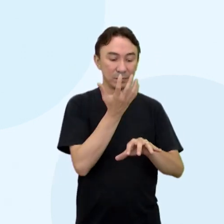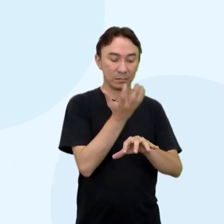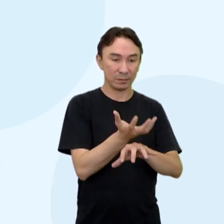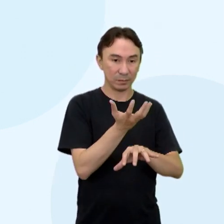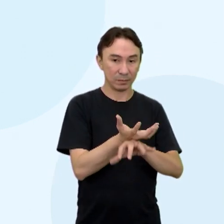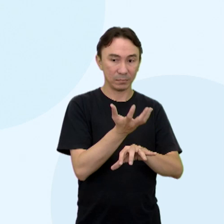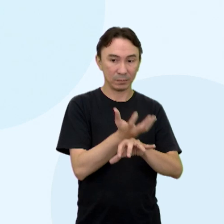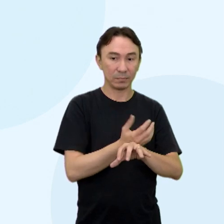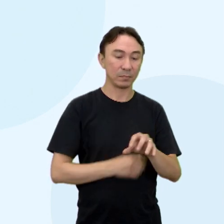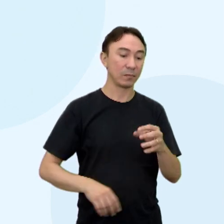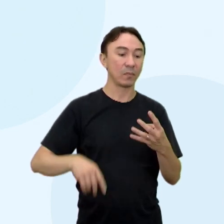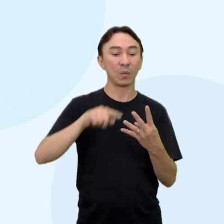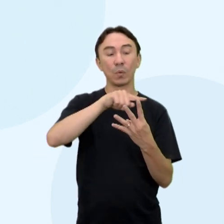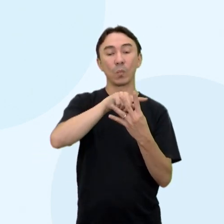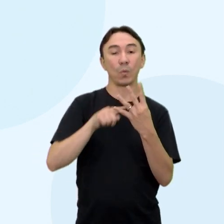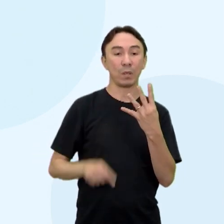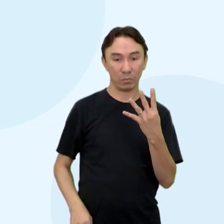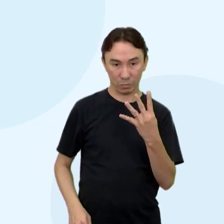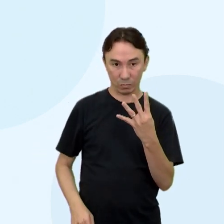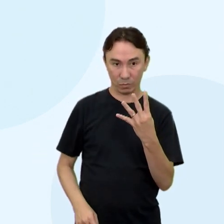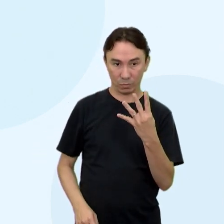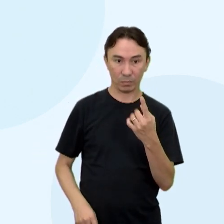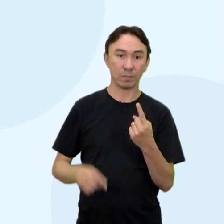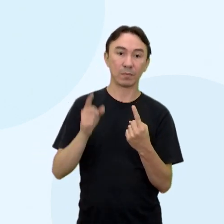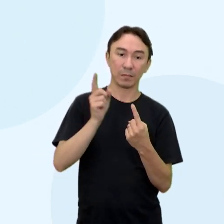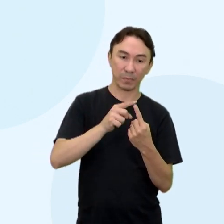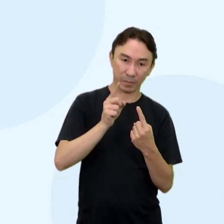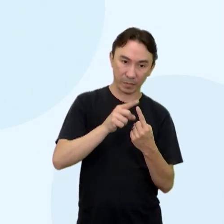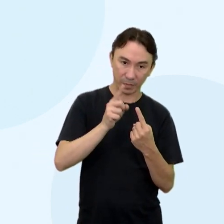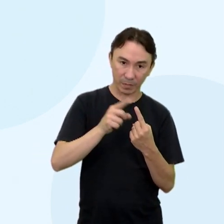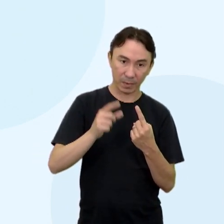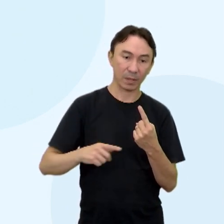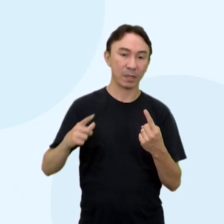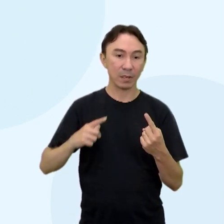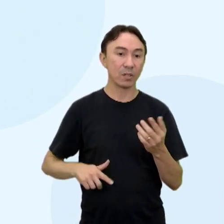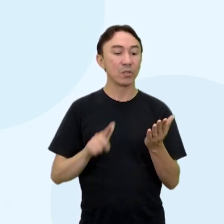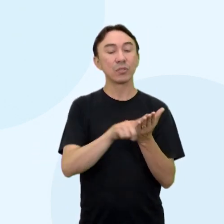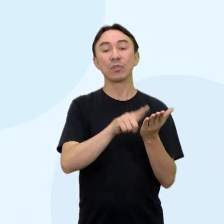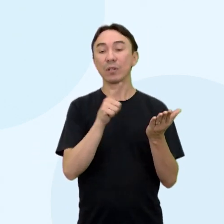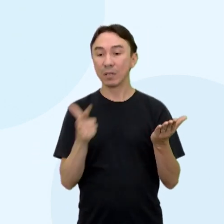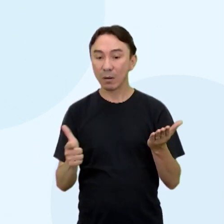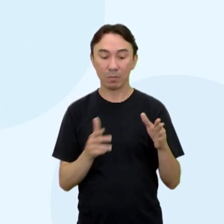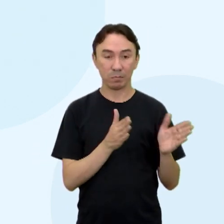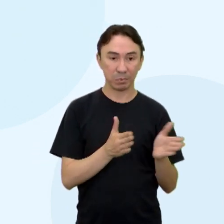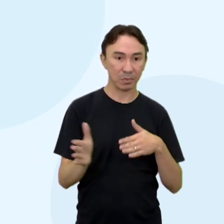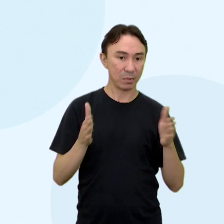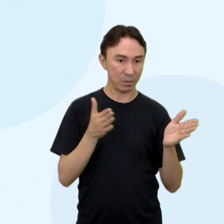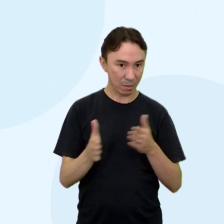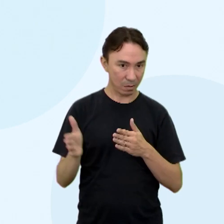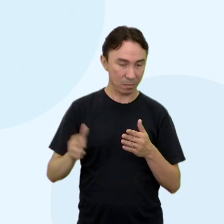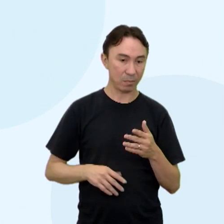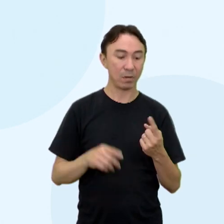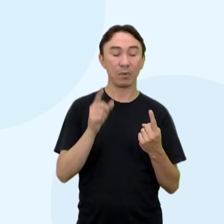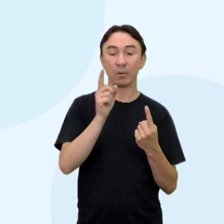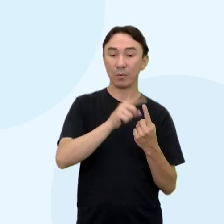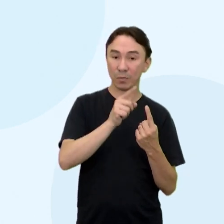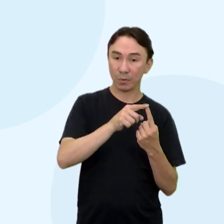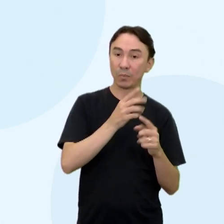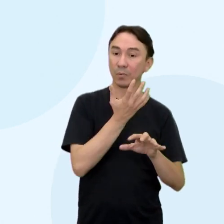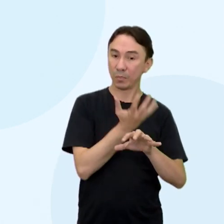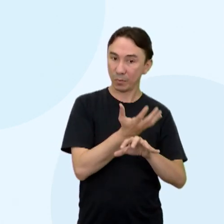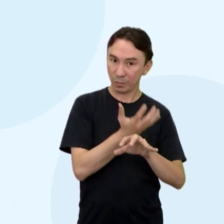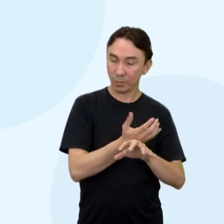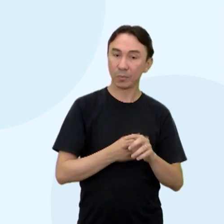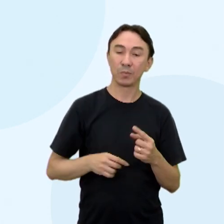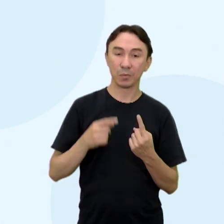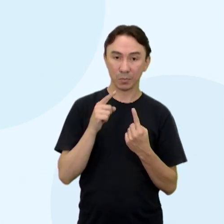tá certo? 4 componentes. Temos o Laboratório da Produção Jornalística, componente 1, tá certo? O professor Mauro Farias cuida